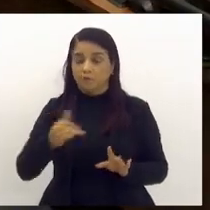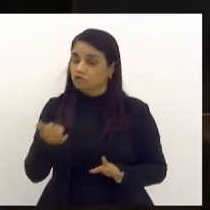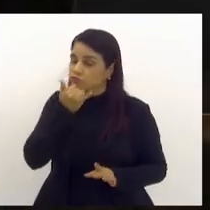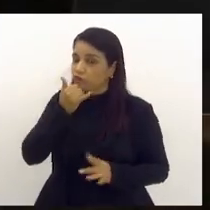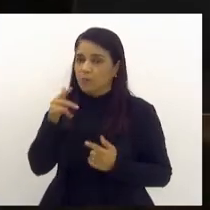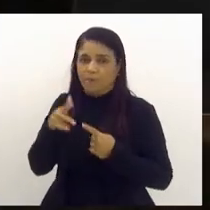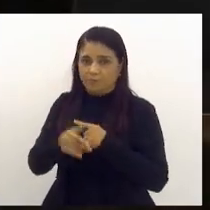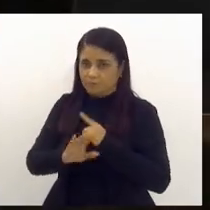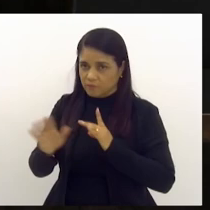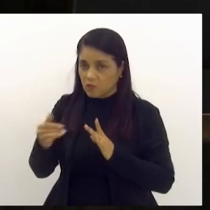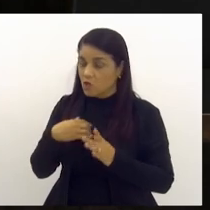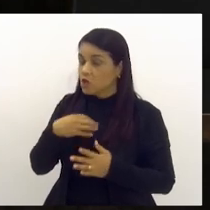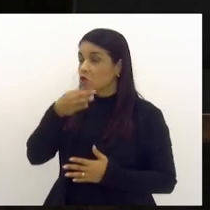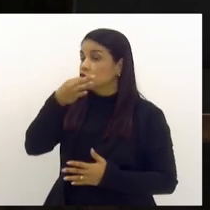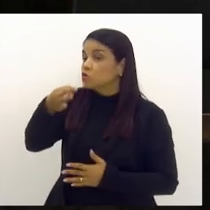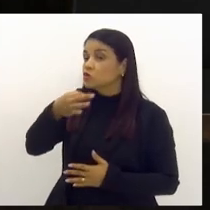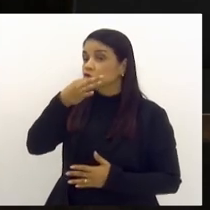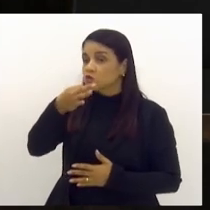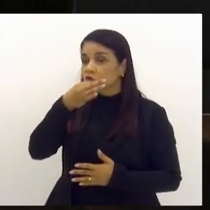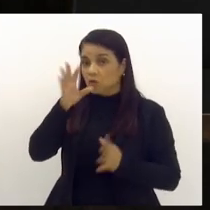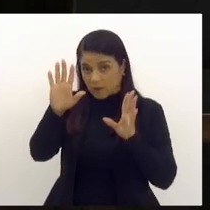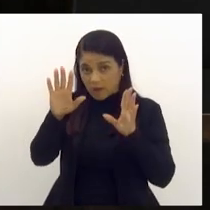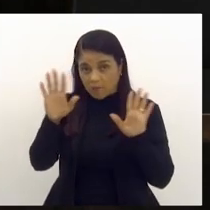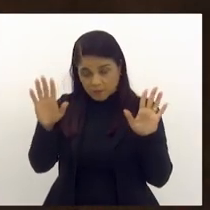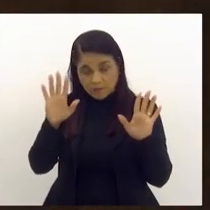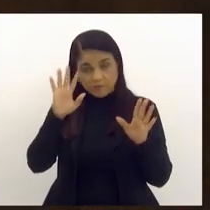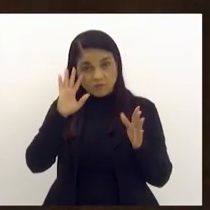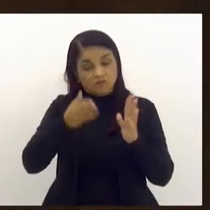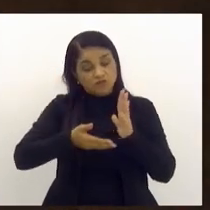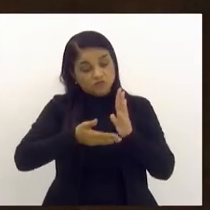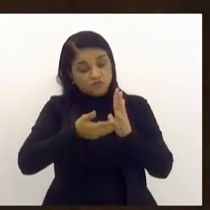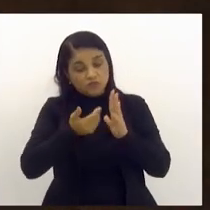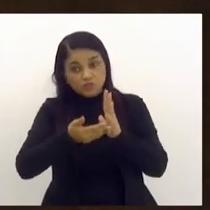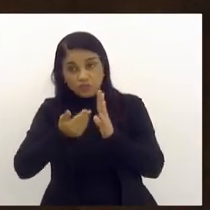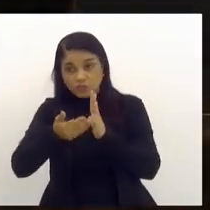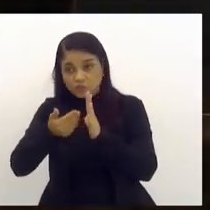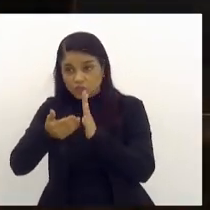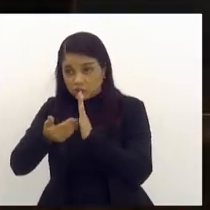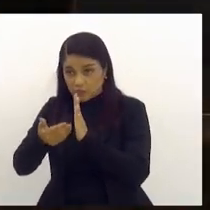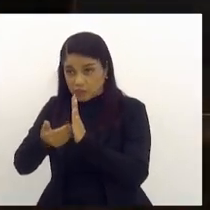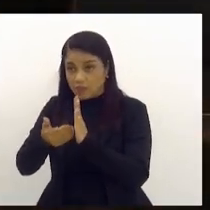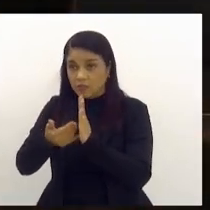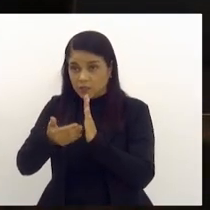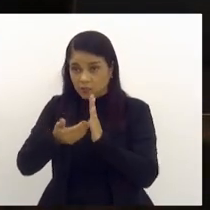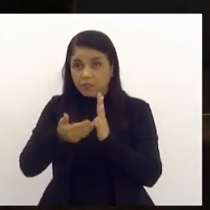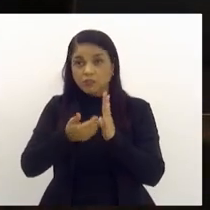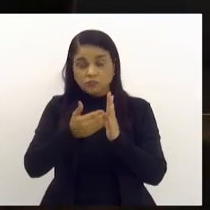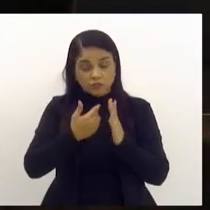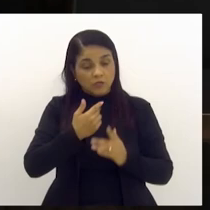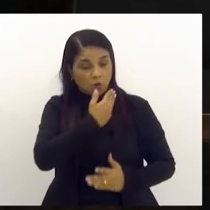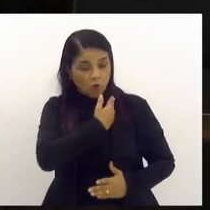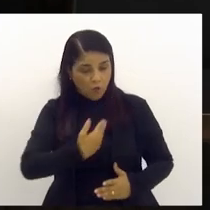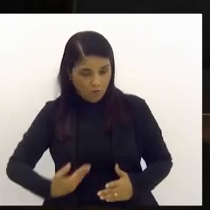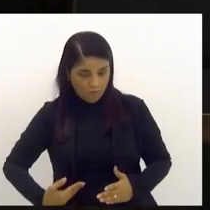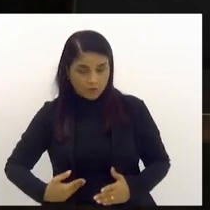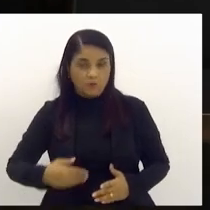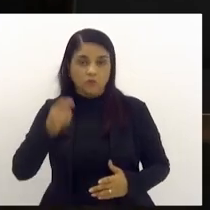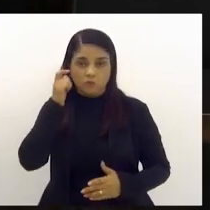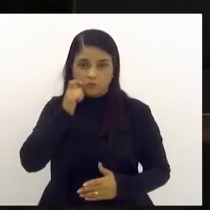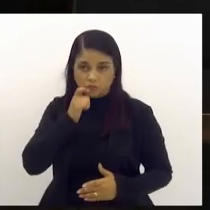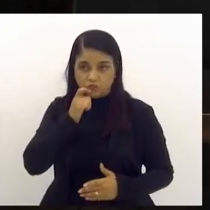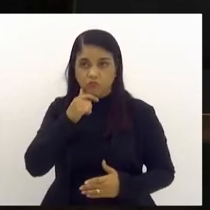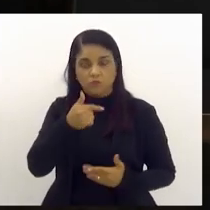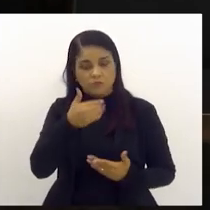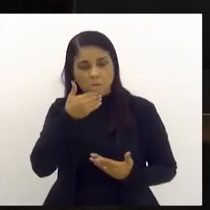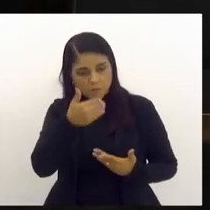eu queria dar uma sugestão mas, presidente, para Vossa Excelência. Eu vou solucionar, presidente. A gente retira isso. Eu me comprometo à frente com o governador lhe atender no que o